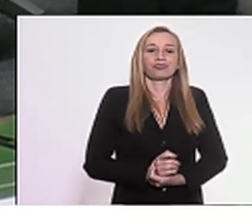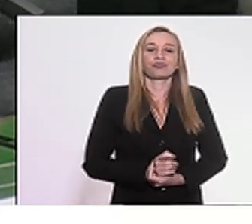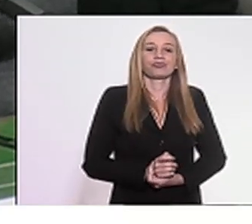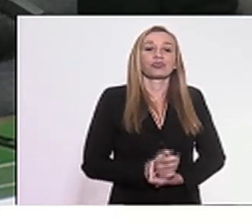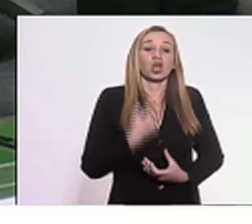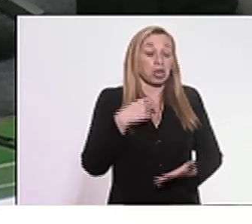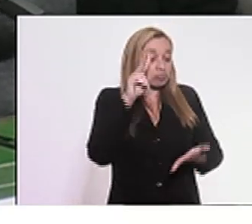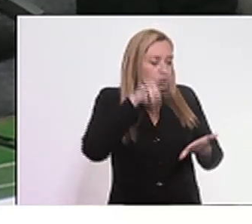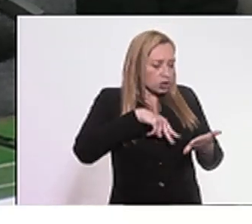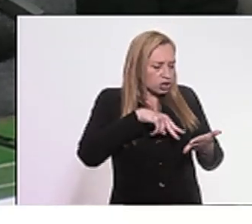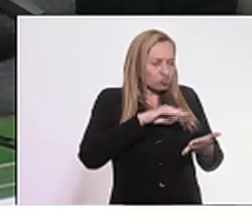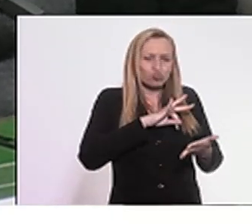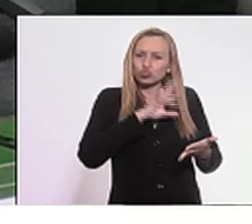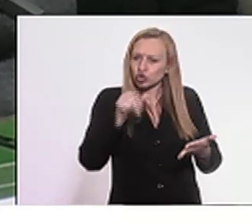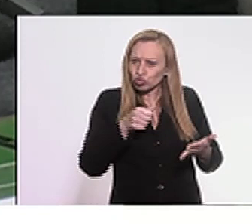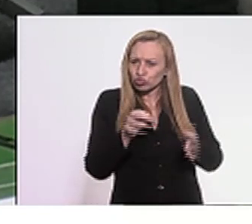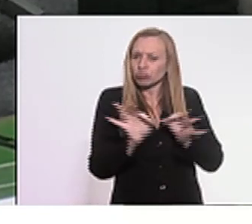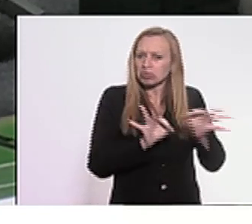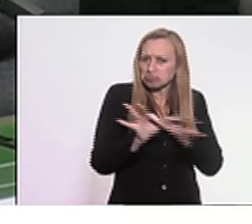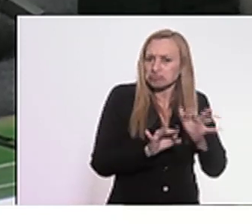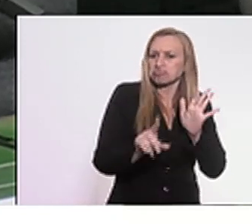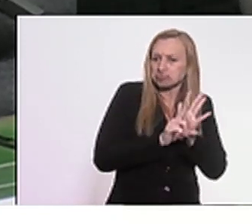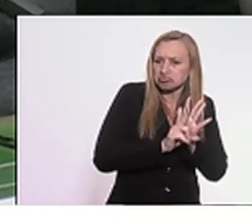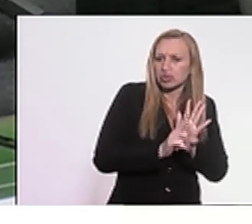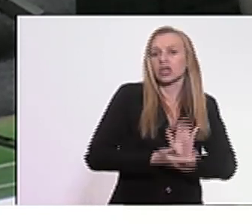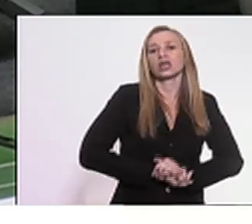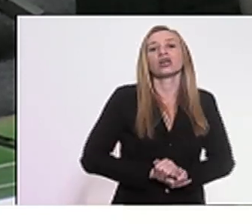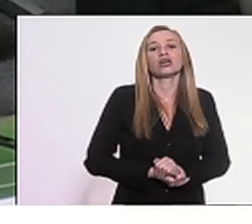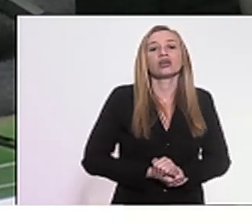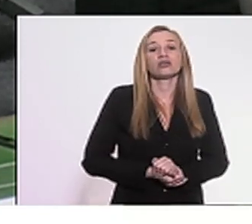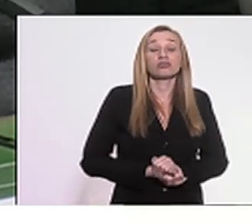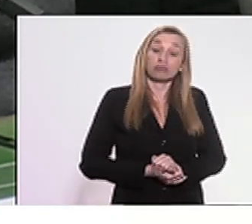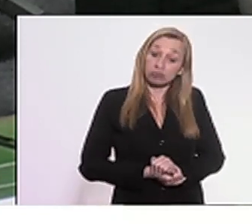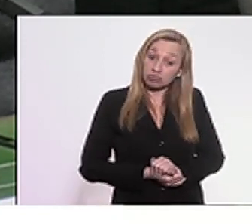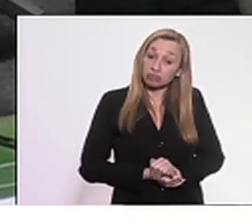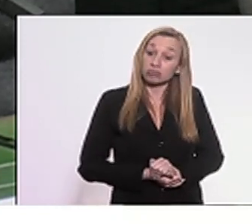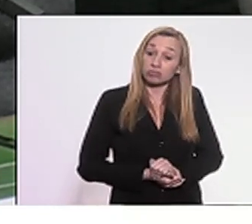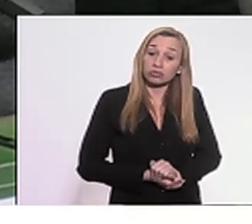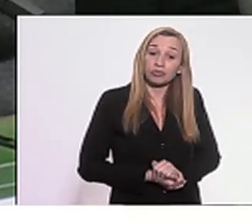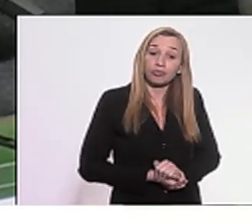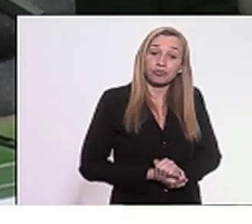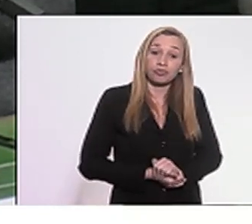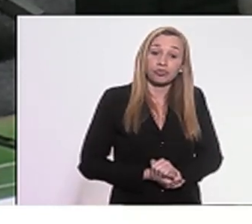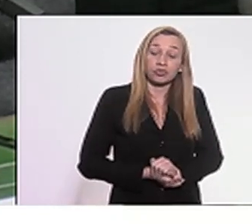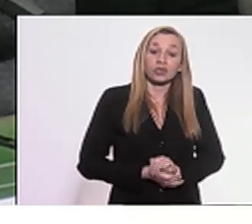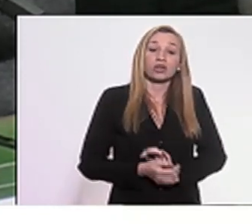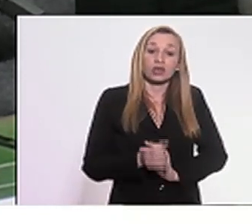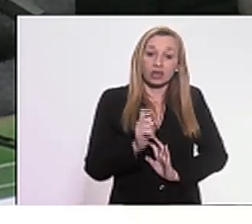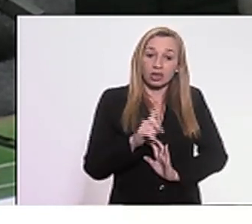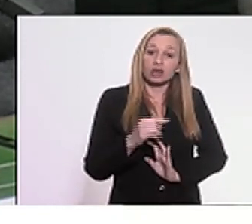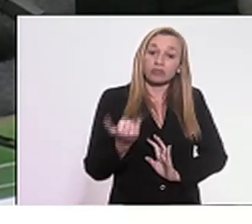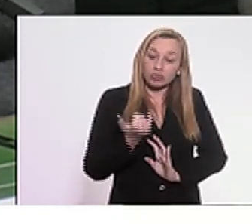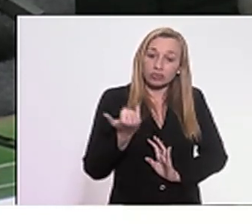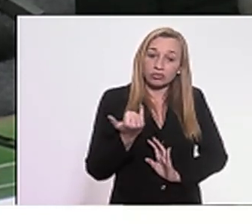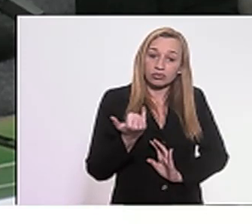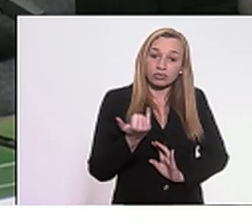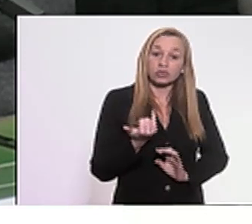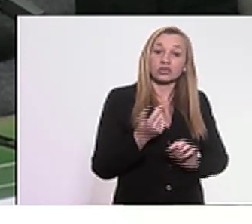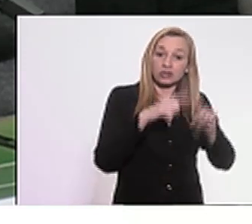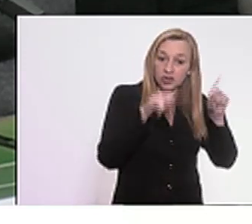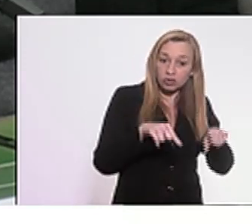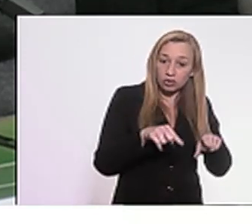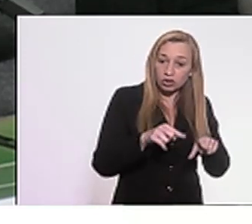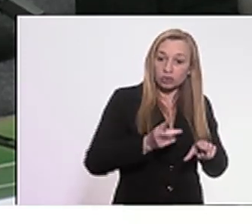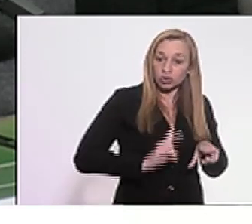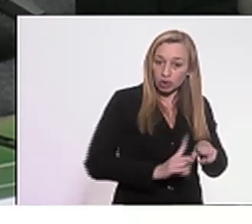Eu li a justificativa, li o projeto de lei, é pertinente basicamente aos servidores da ativa. Então,